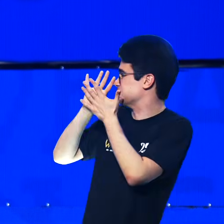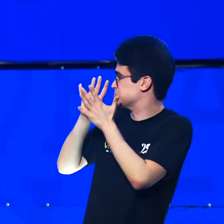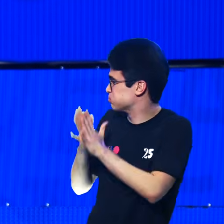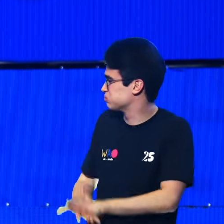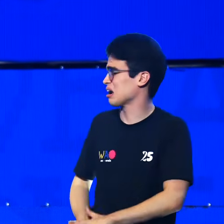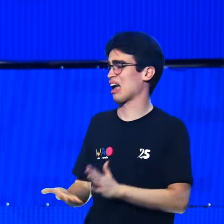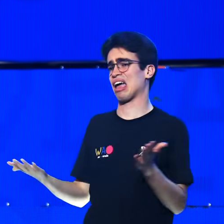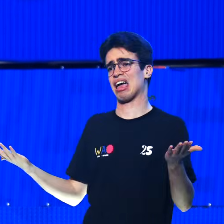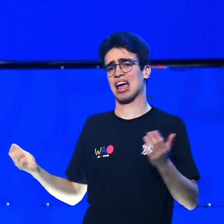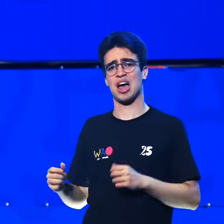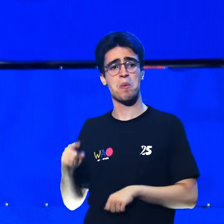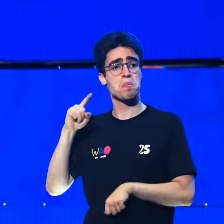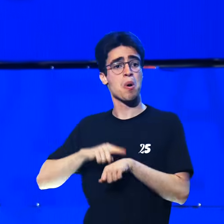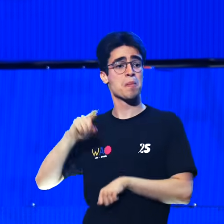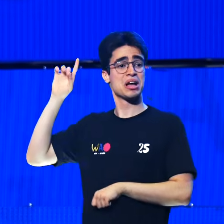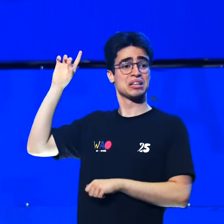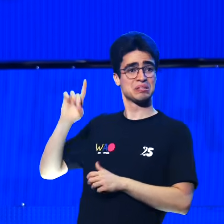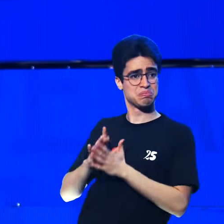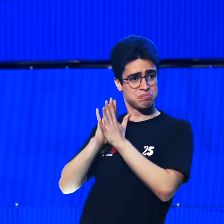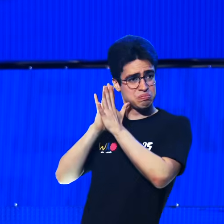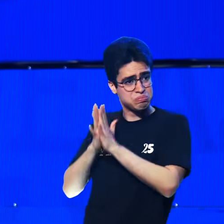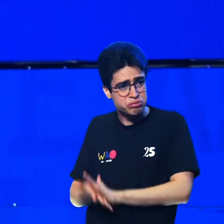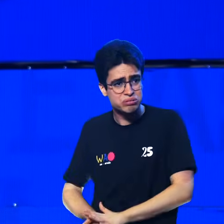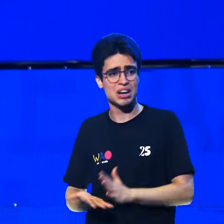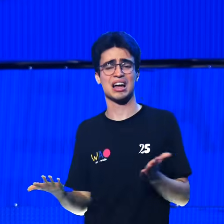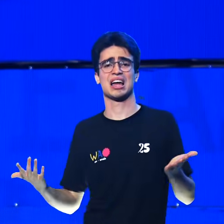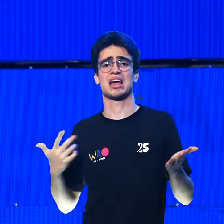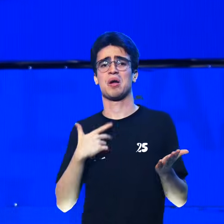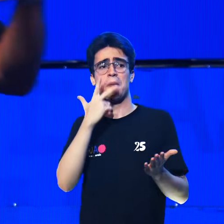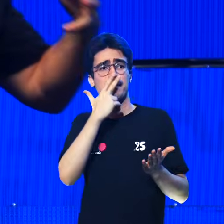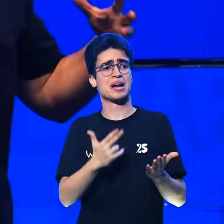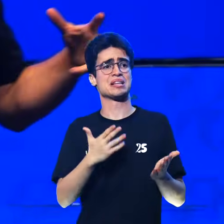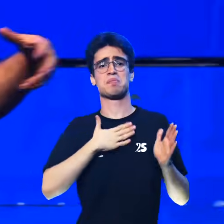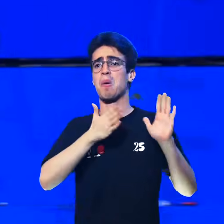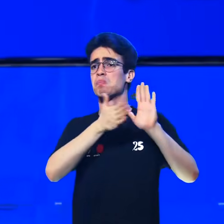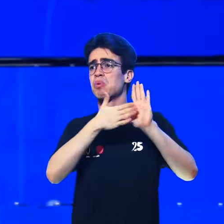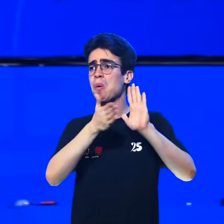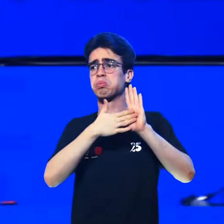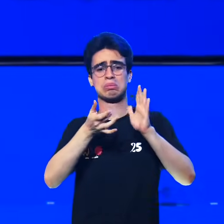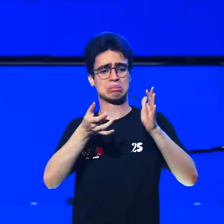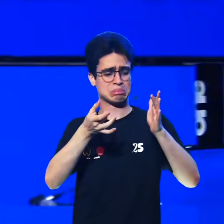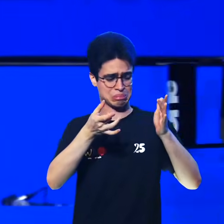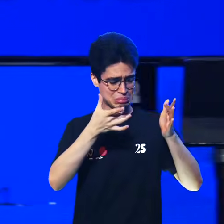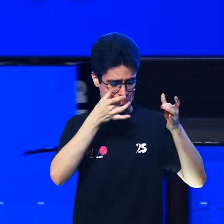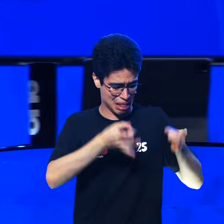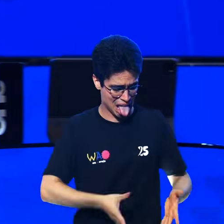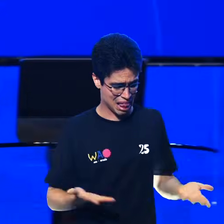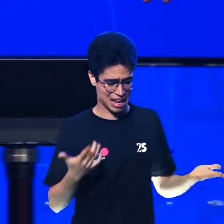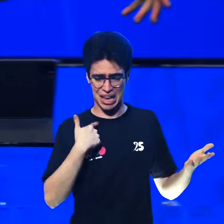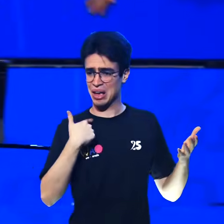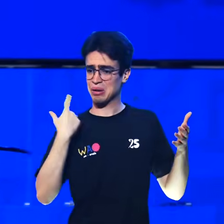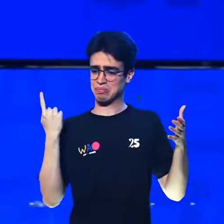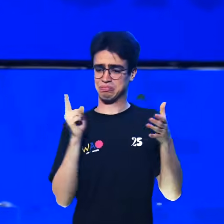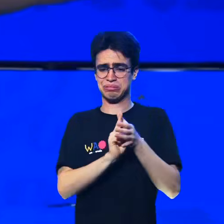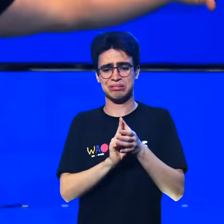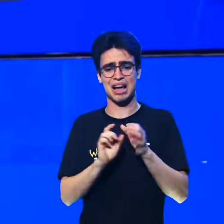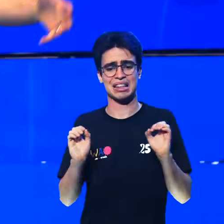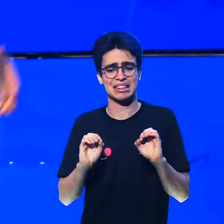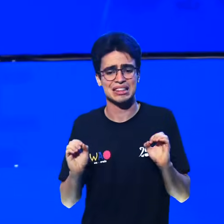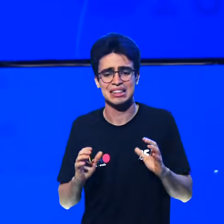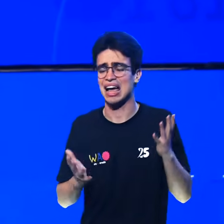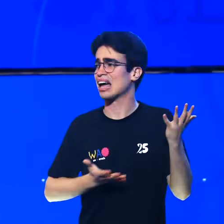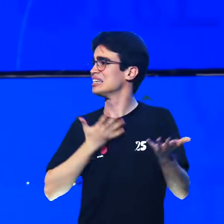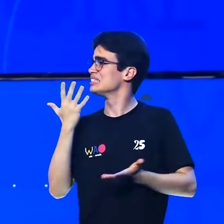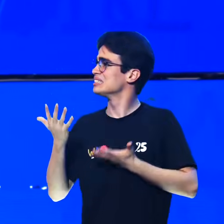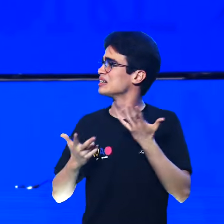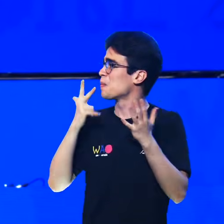E no momento que a gente é esmagado, você parece que está fora do propósito, parece que você não está dentro do propósito de Deus, da vontade de